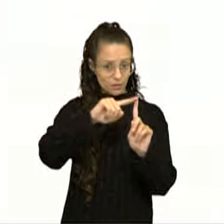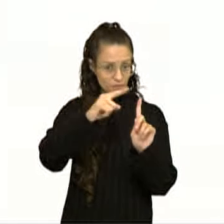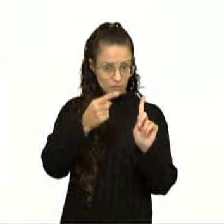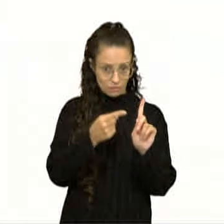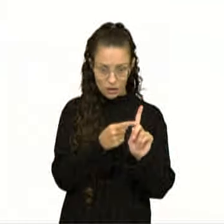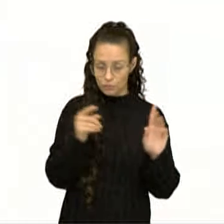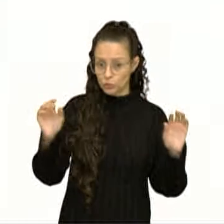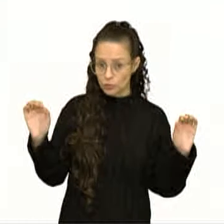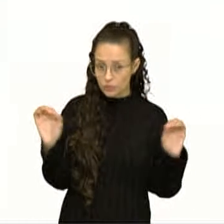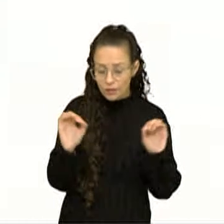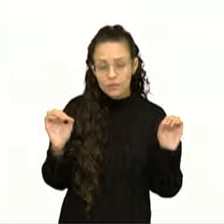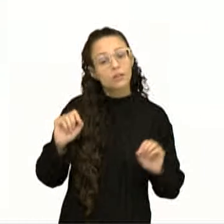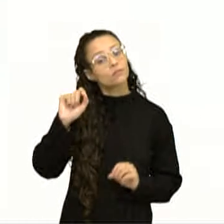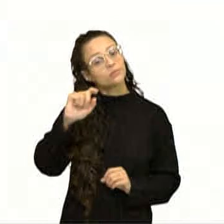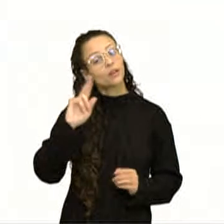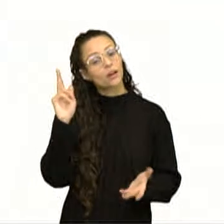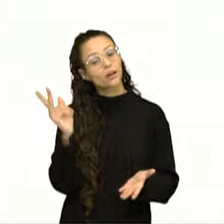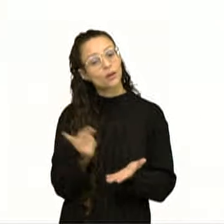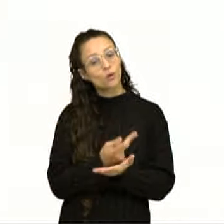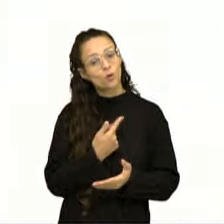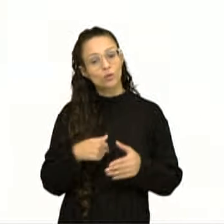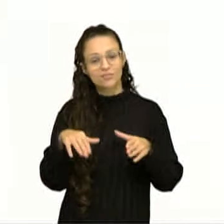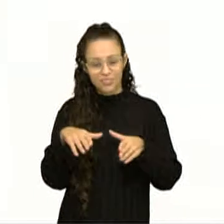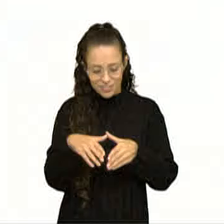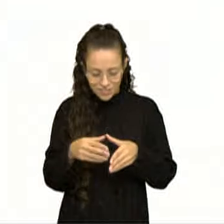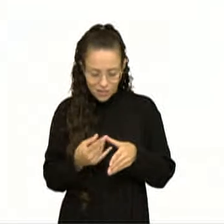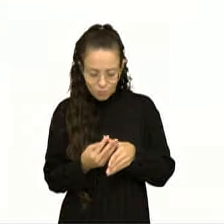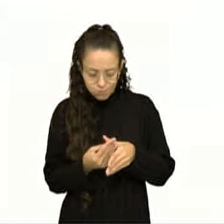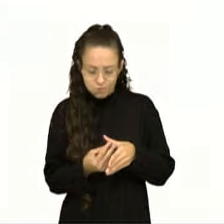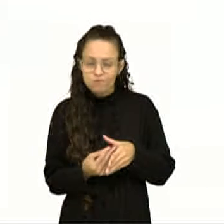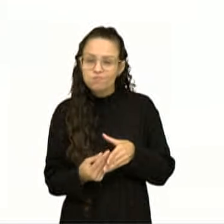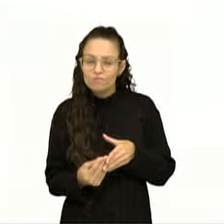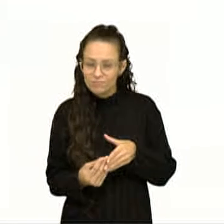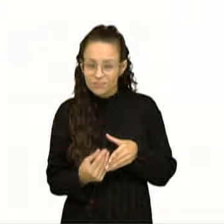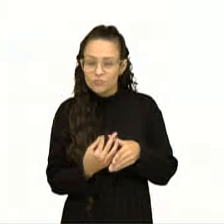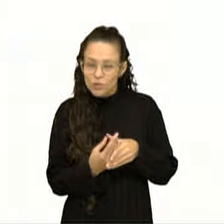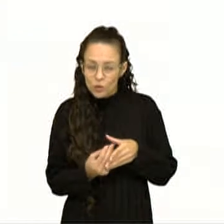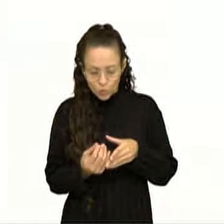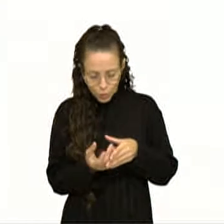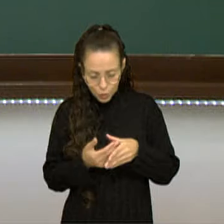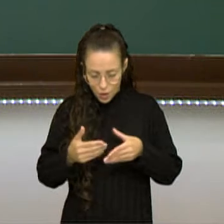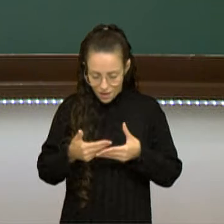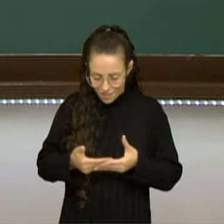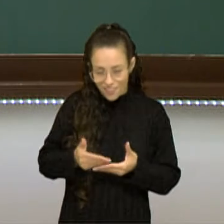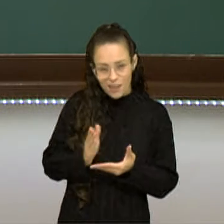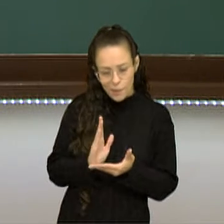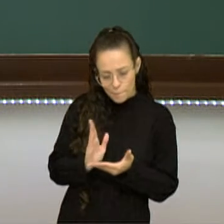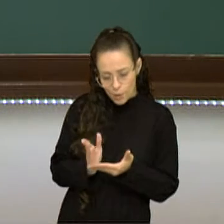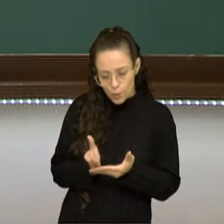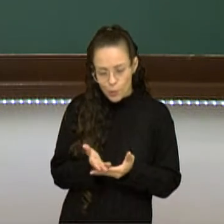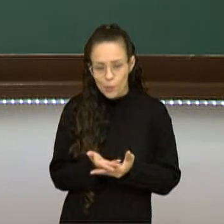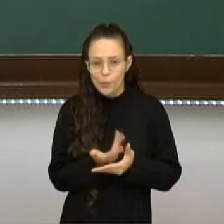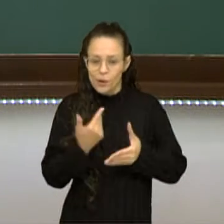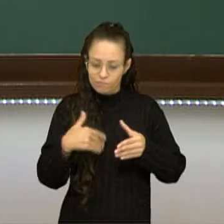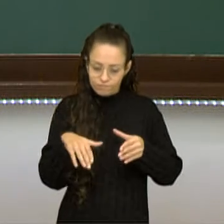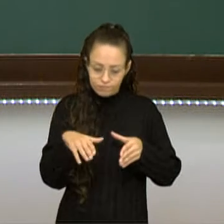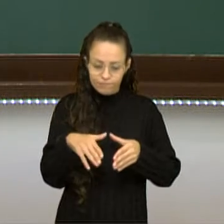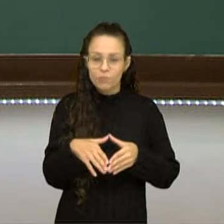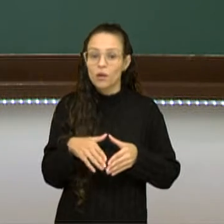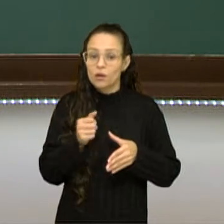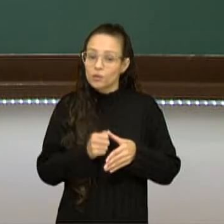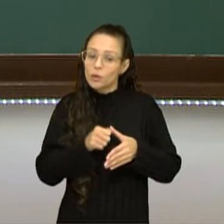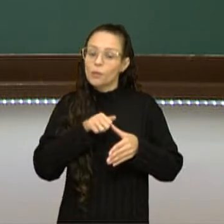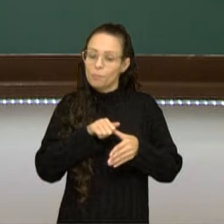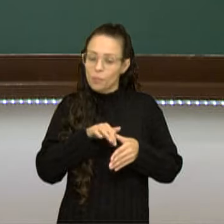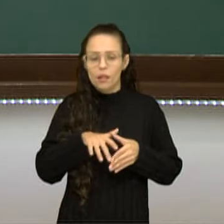engravidar, tá? O que vai acontecer é que esse tecido sanguíneo que forrou o útero dela internamente, ele vai